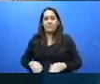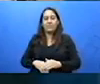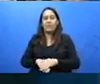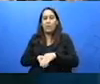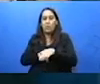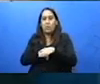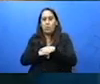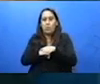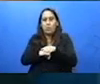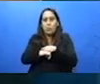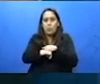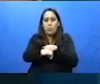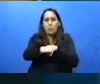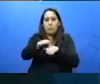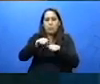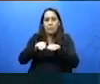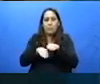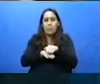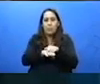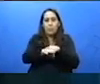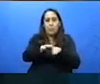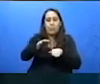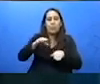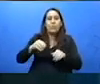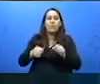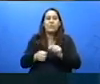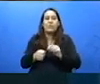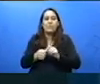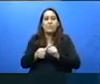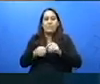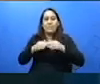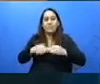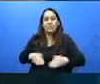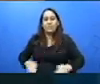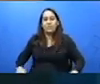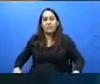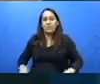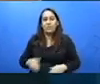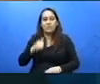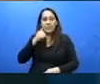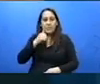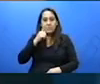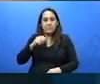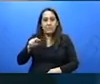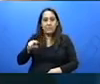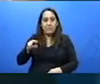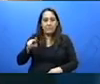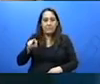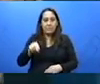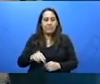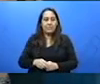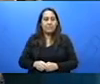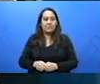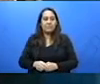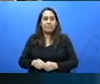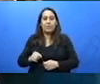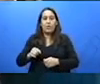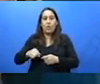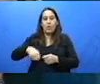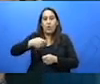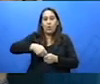fazia os nossos vestidos, que costurava os vestidos das meninas, né? Então, vamos lá escrever.